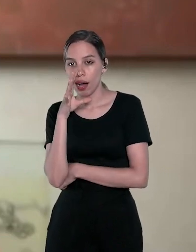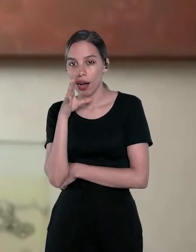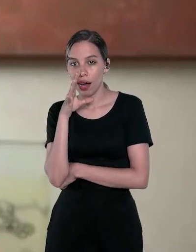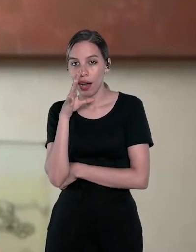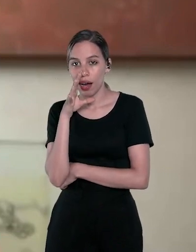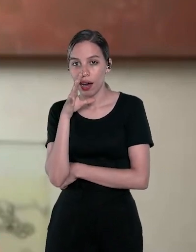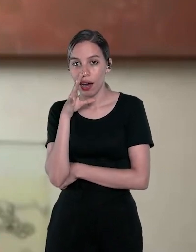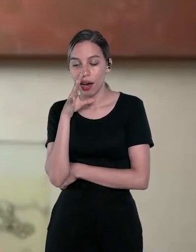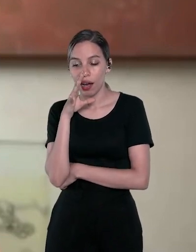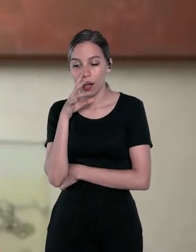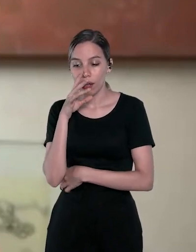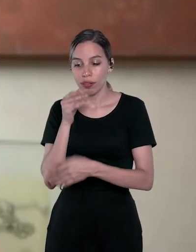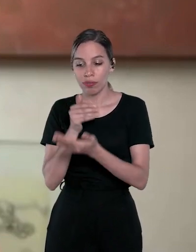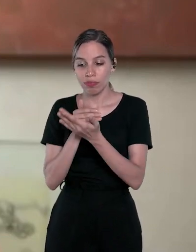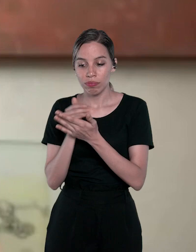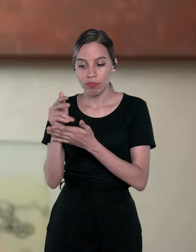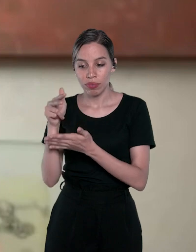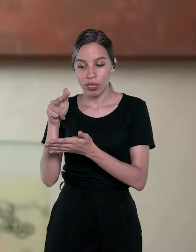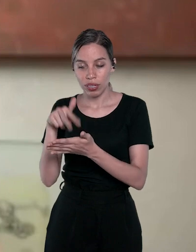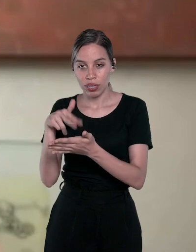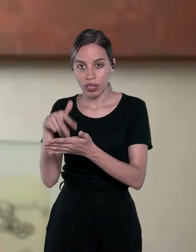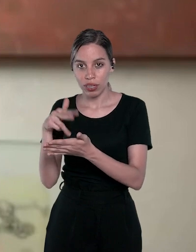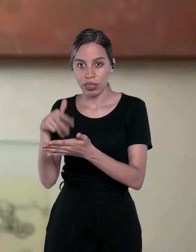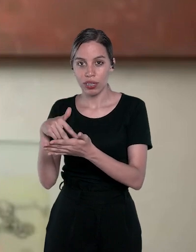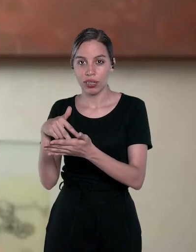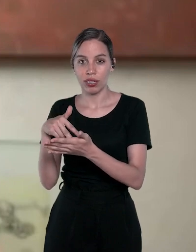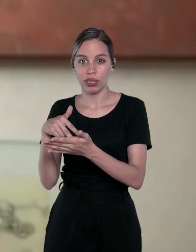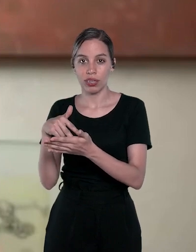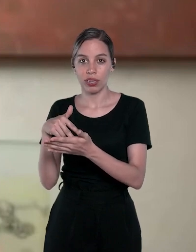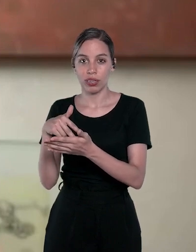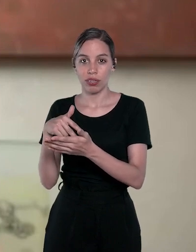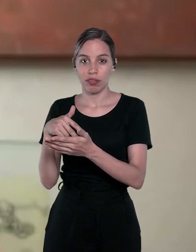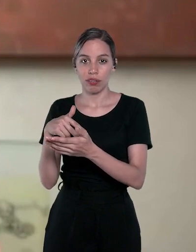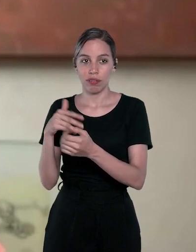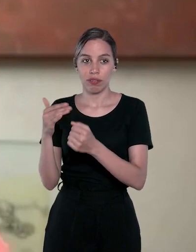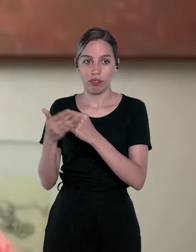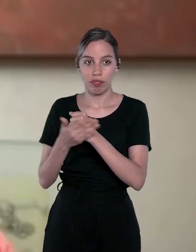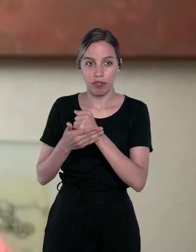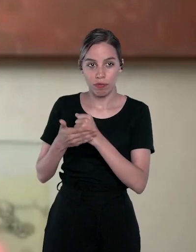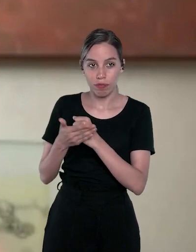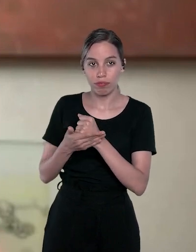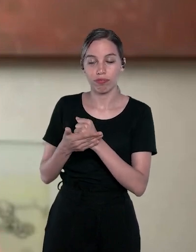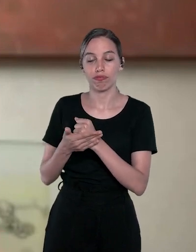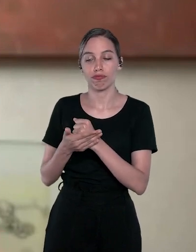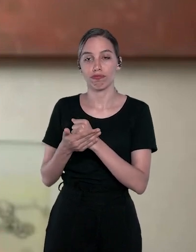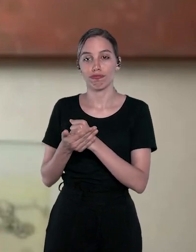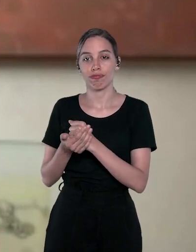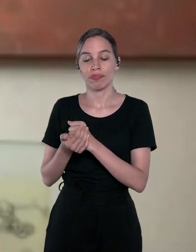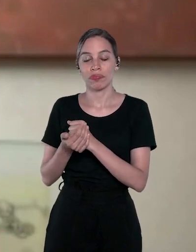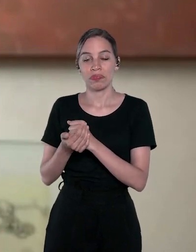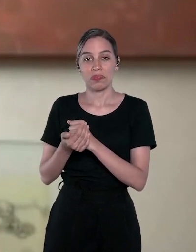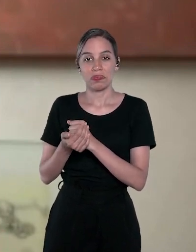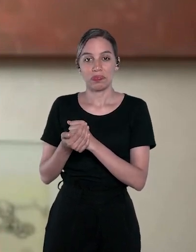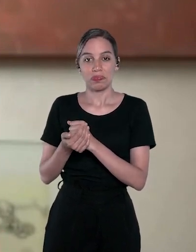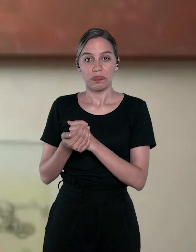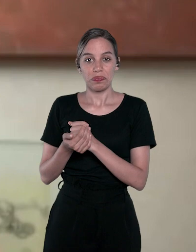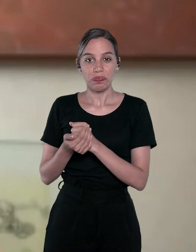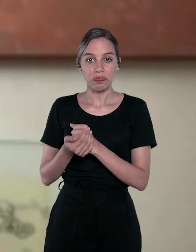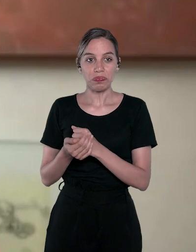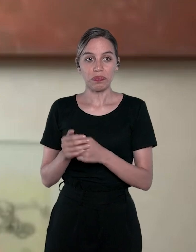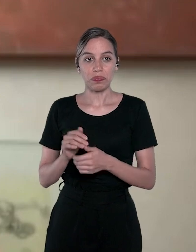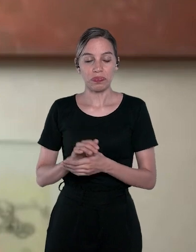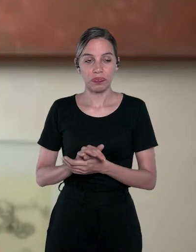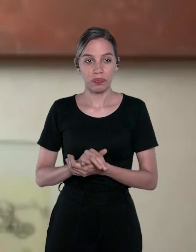a ser leitor do suplemento literário, que na época circulava junto com